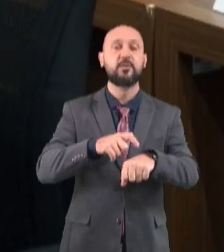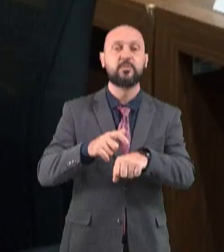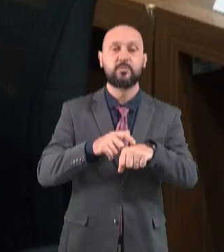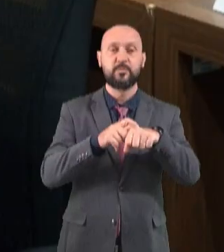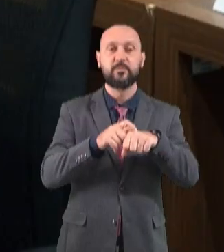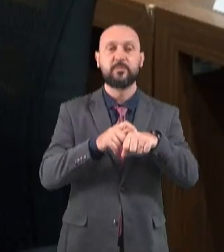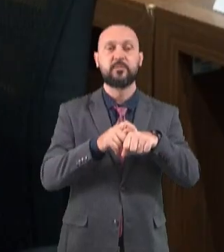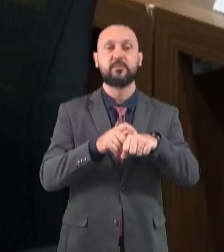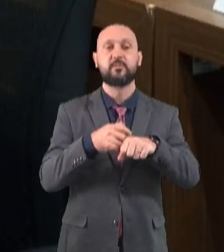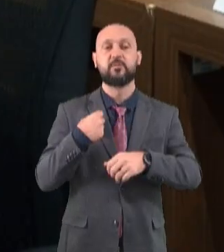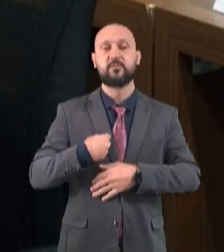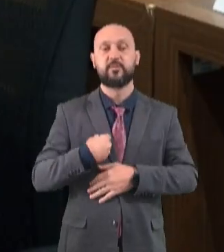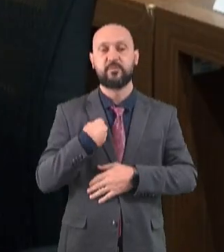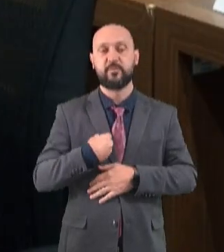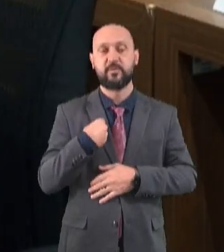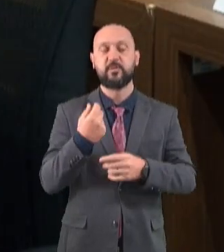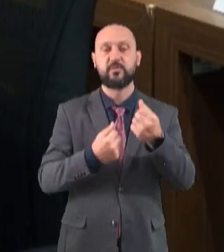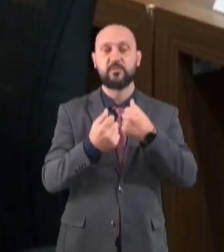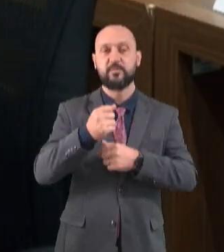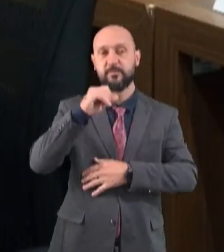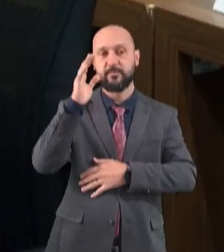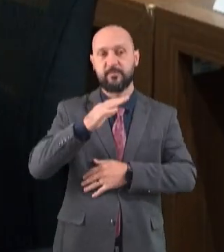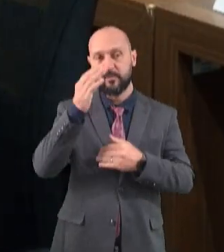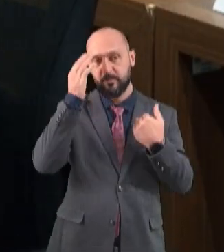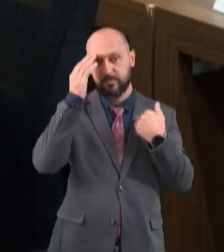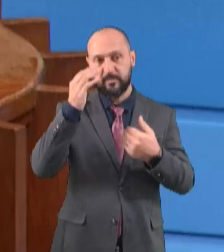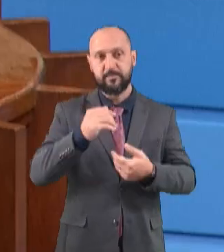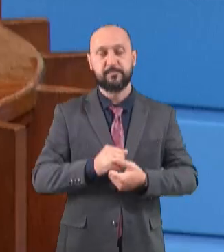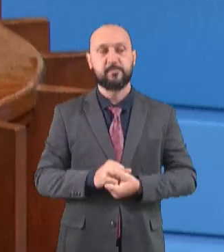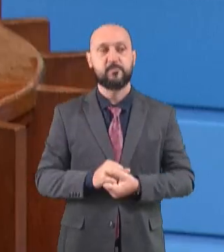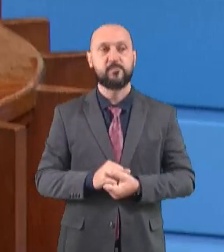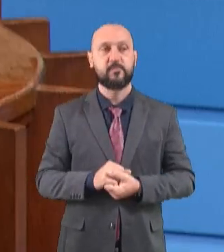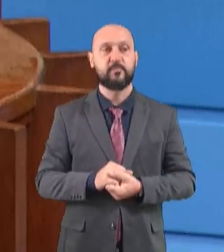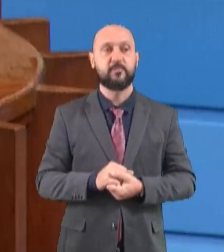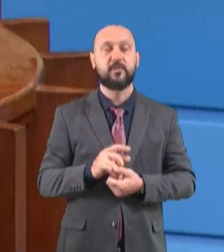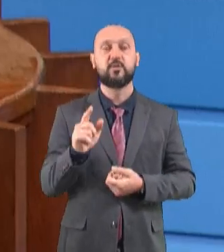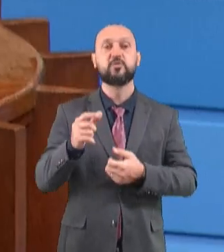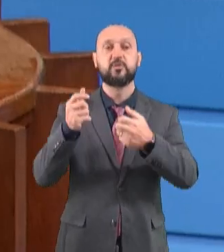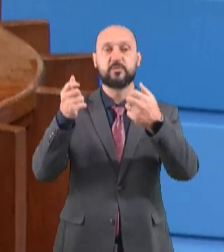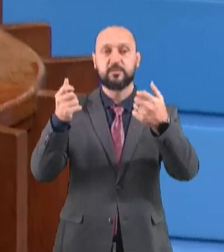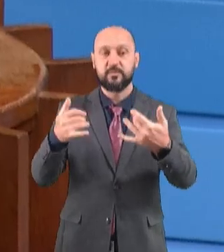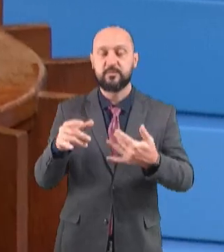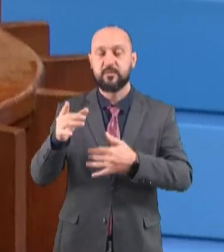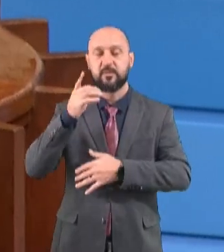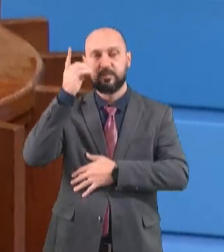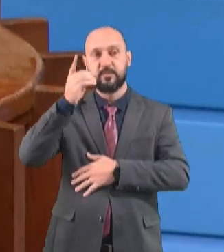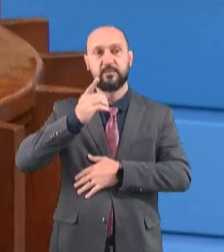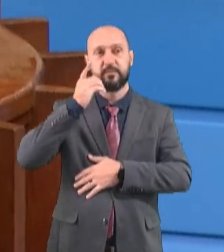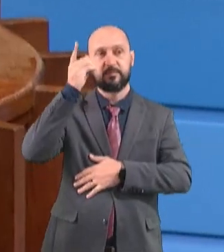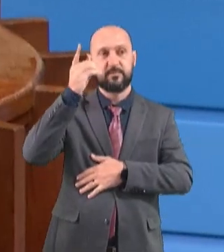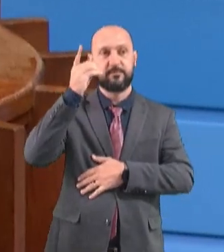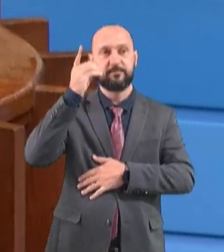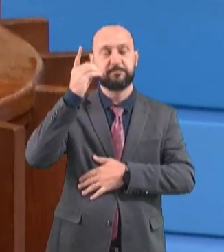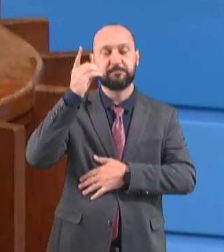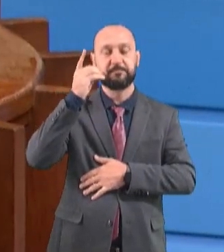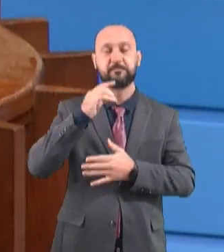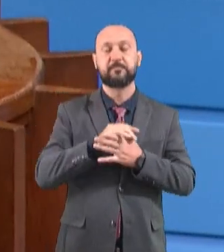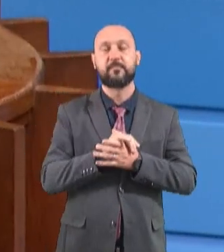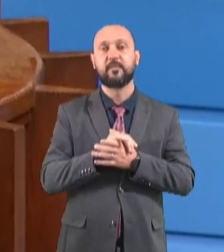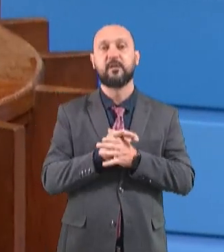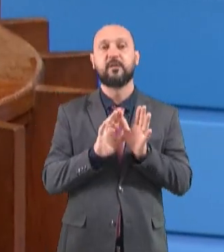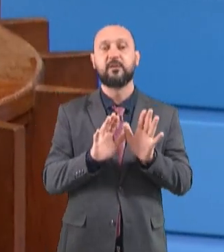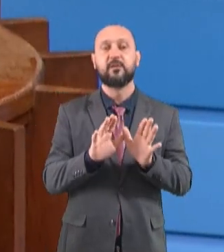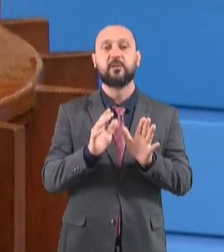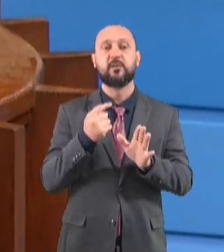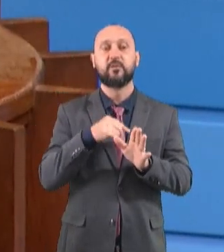momento que nós estamos vivendo na economia brasileira. Muito obrigado. Esclarecendo, deputado Zé Teixeira, né?